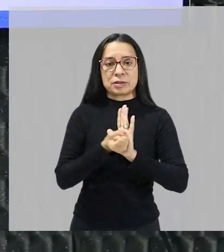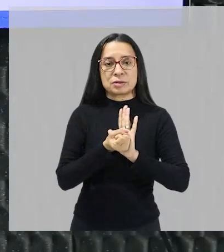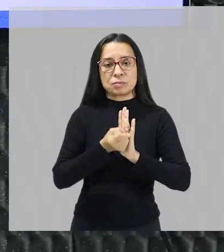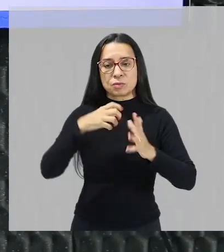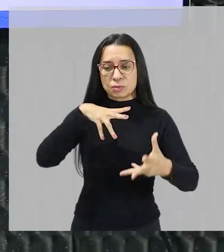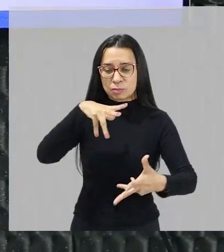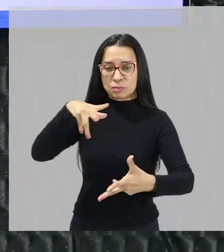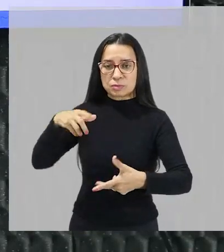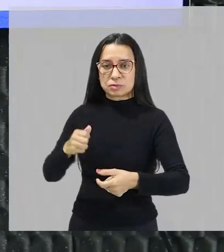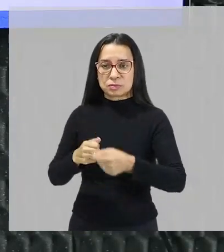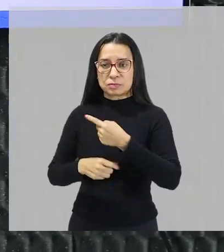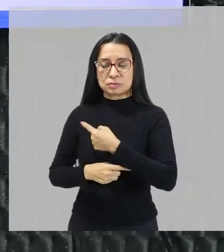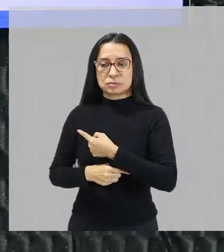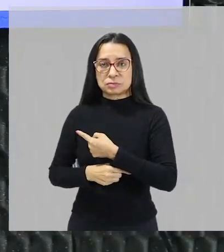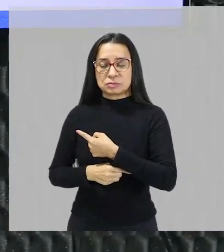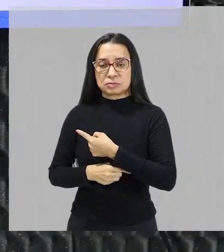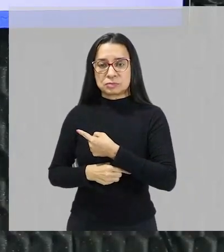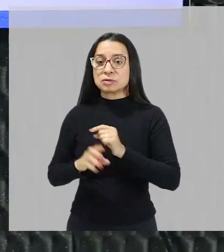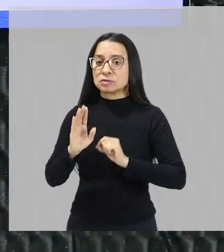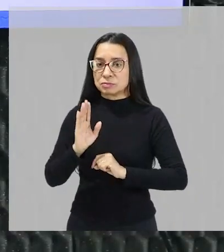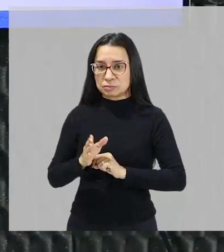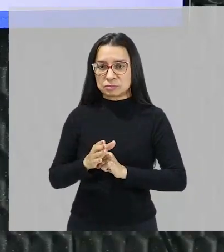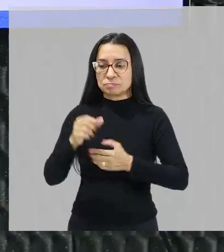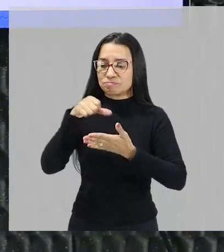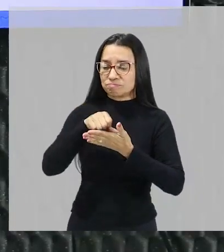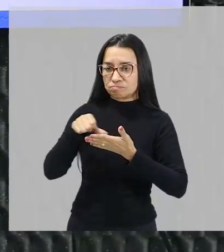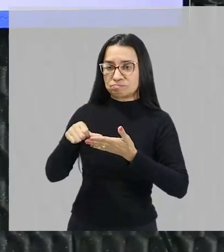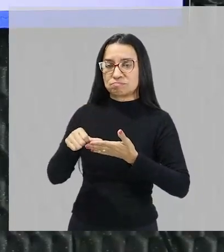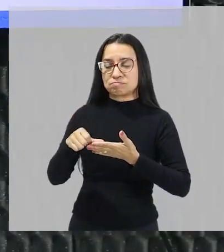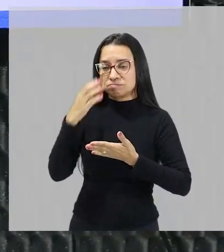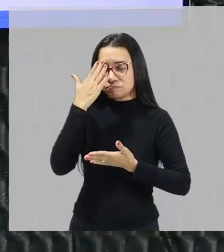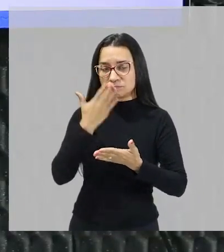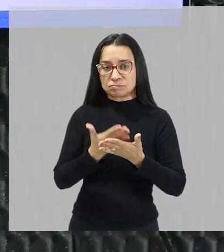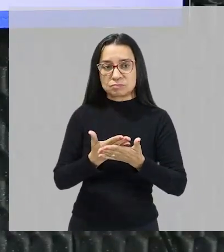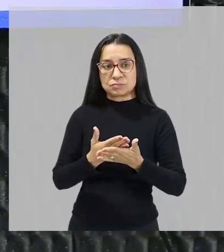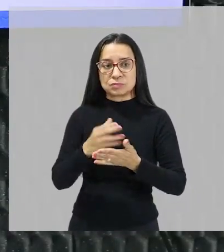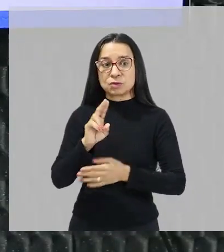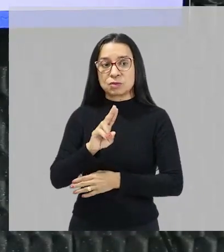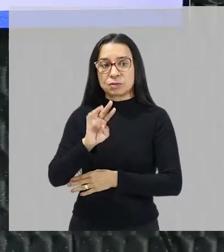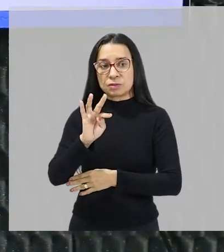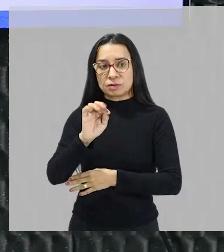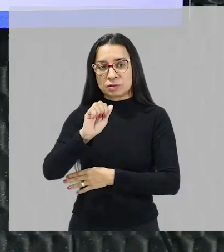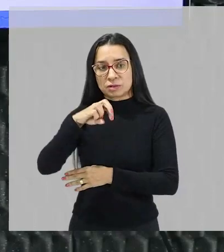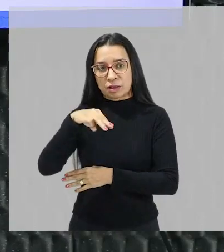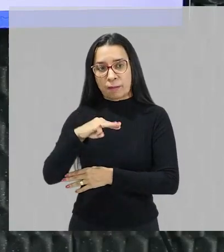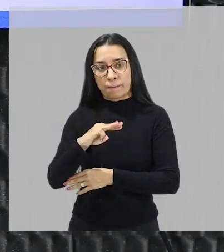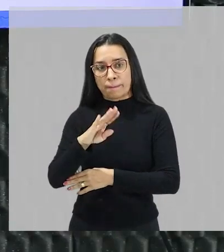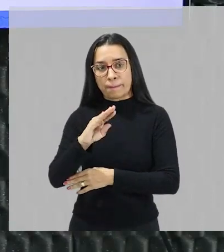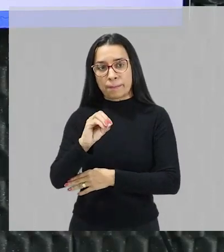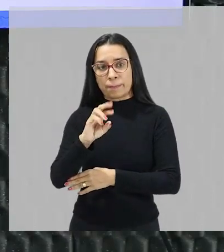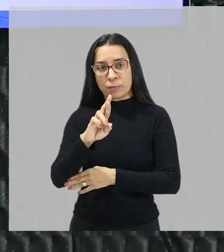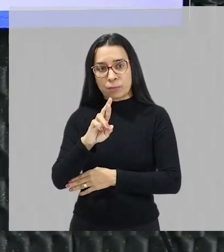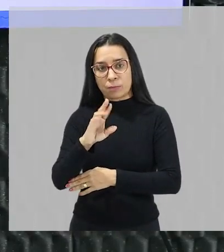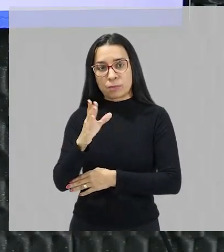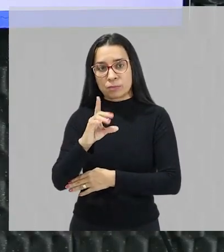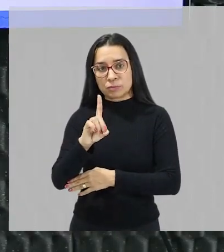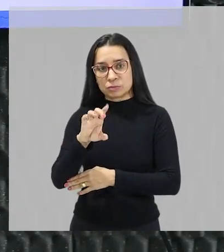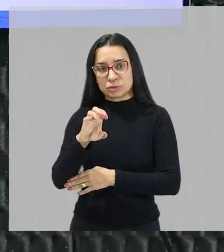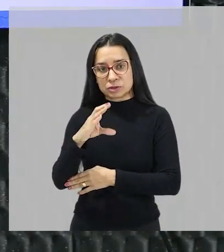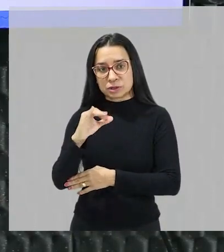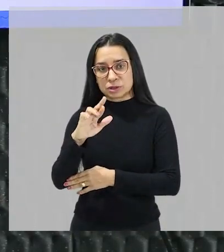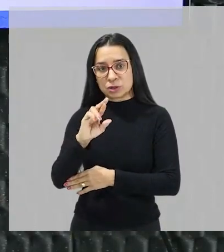matriz afro-brasileira. Você já destacou, com certeza, tambor de crioula, destacou Maranhão